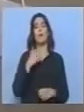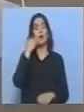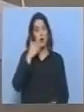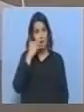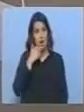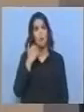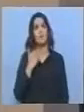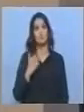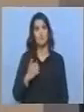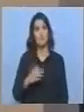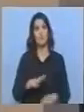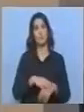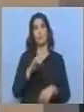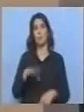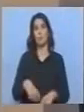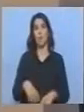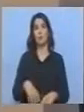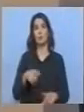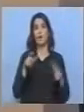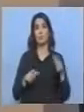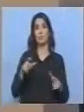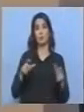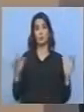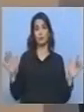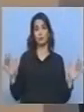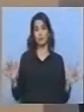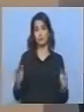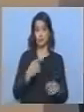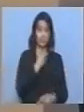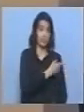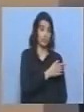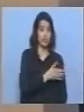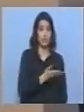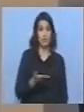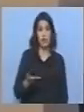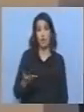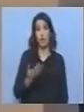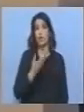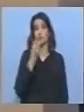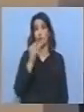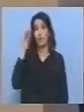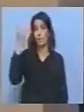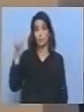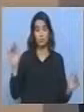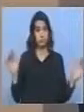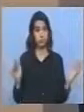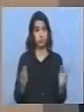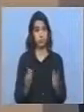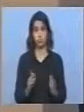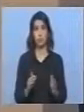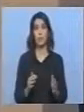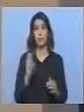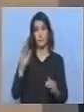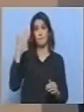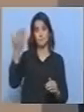resulta da descida demográfica, que já foi referida por Sr. Barbas Homem, julgo eu. Nós vamos ter uma queda imensa nos